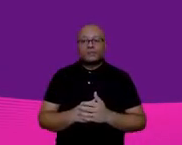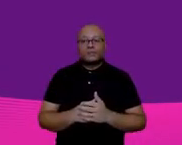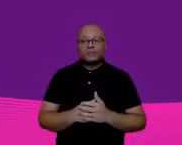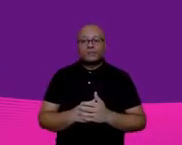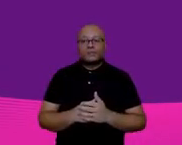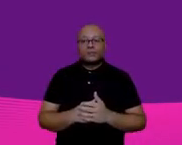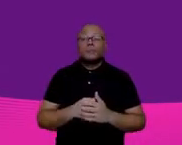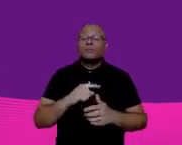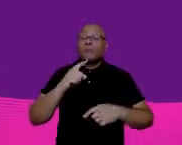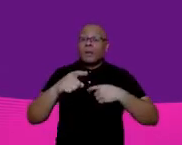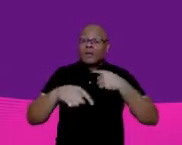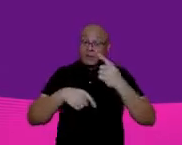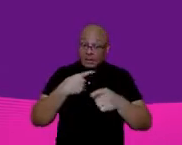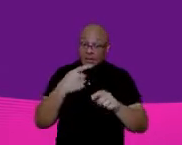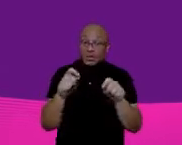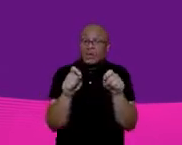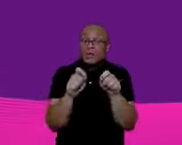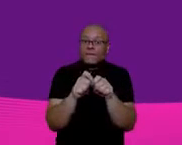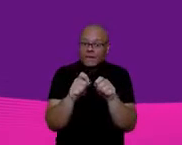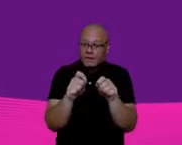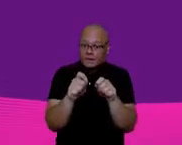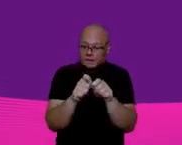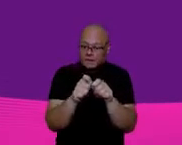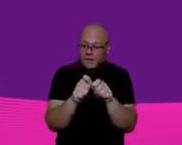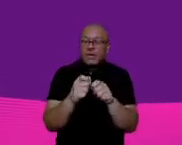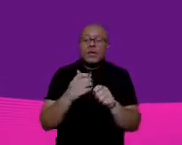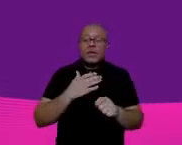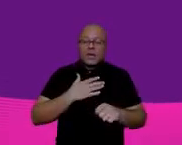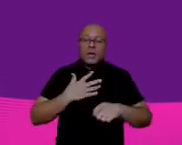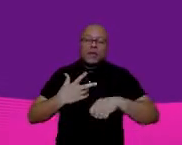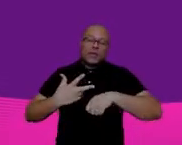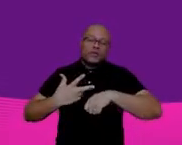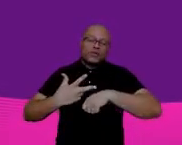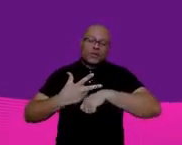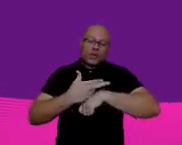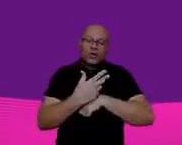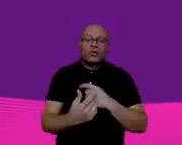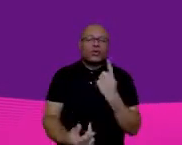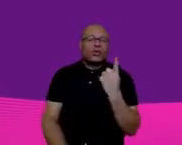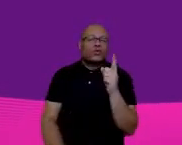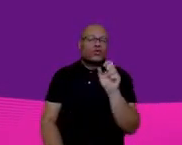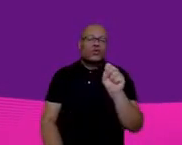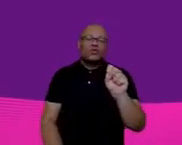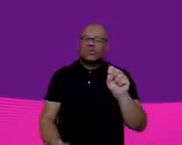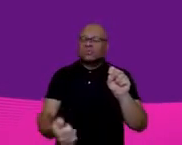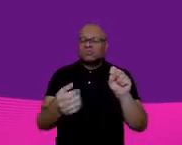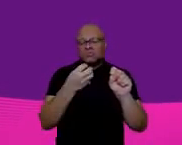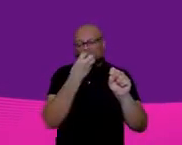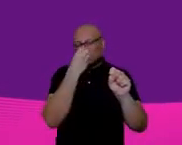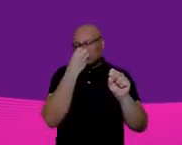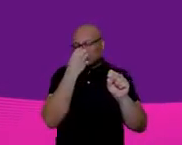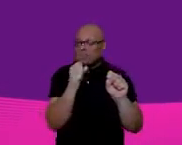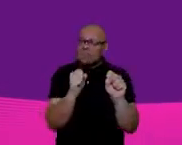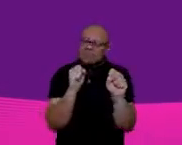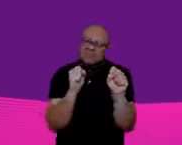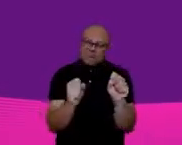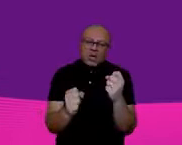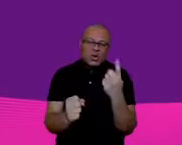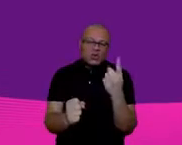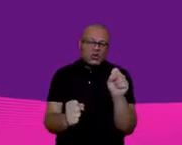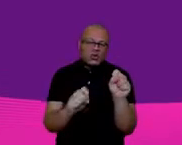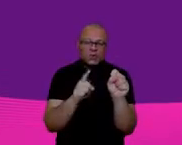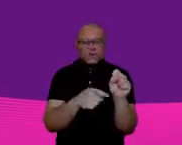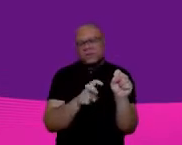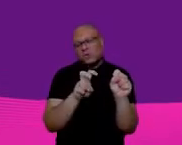feito isso, eu faço o meu corte. Para mim, 18 funciona muito bem. Eu gostaria que fosse 18,5. Eu sei que é